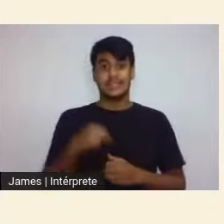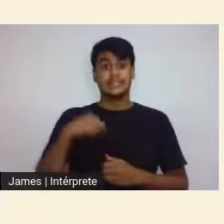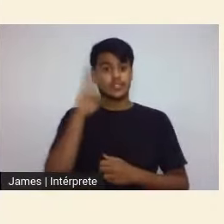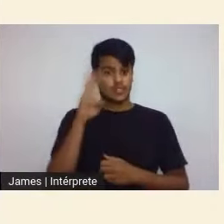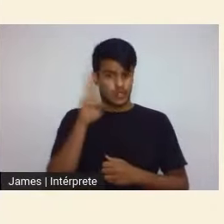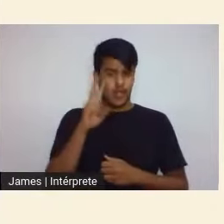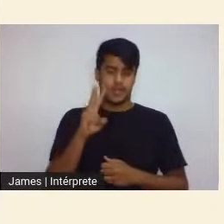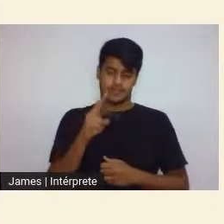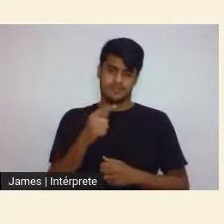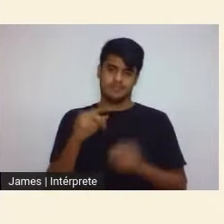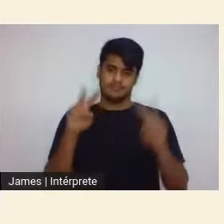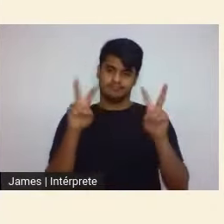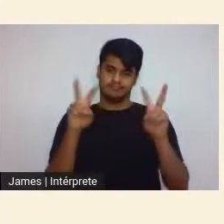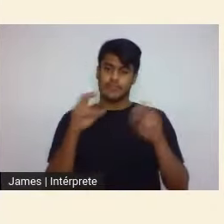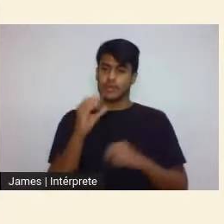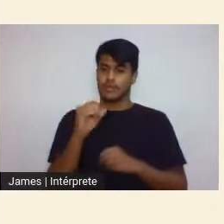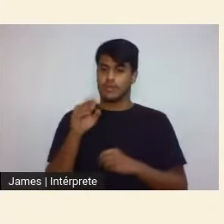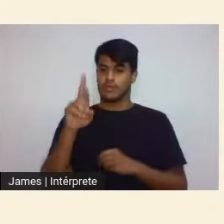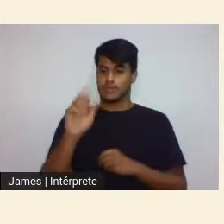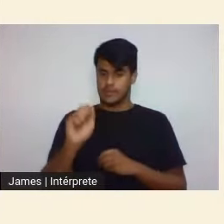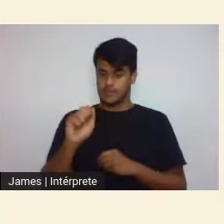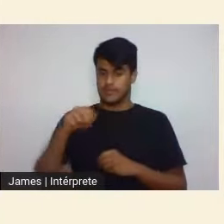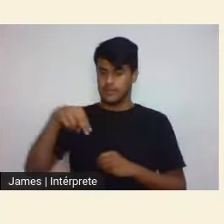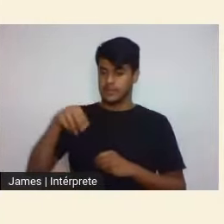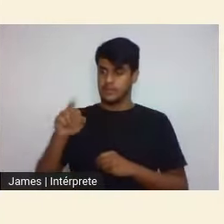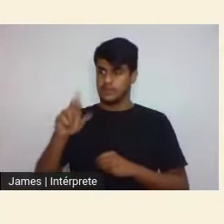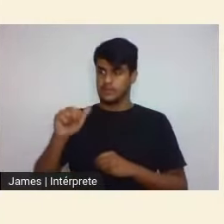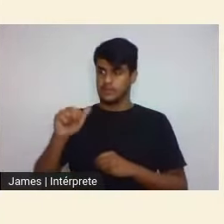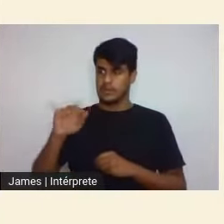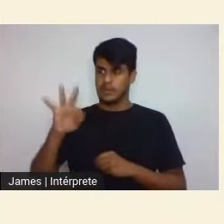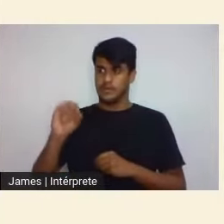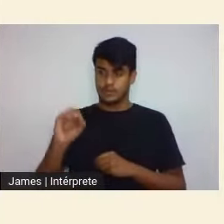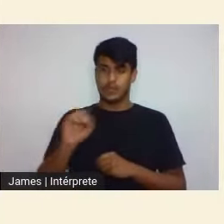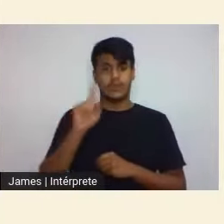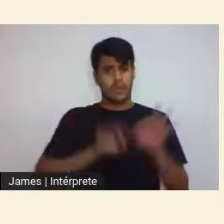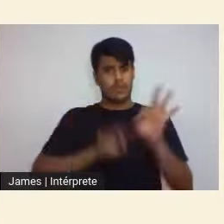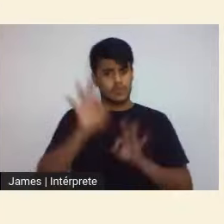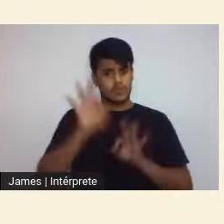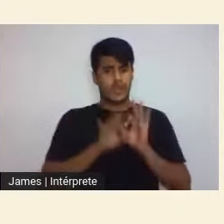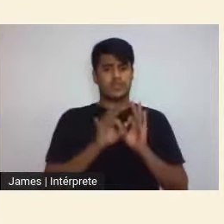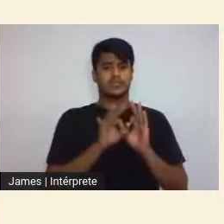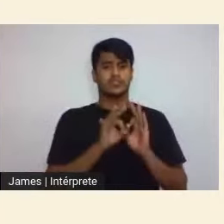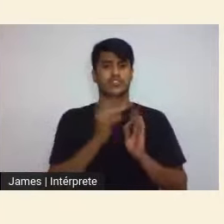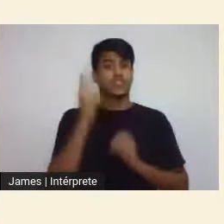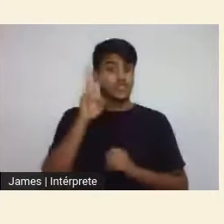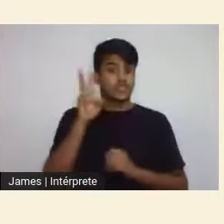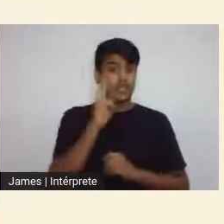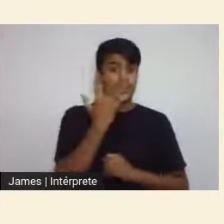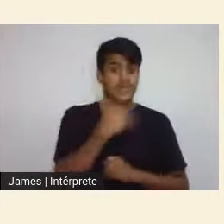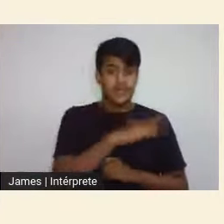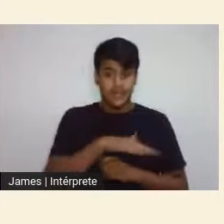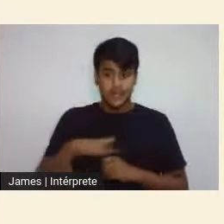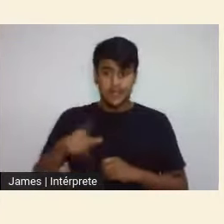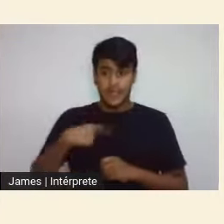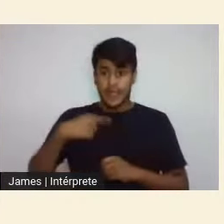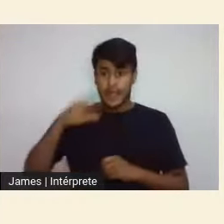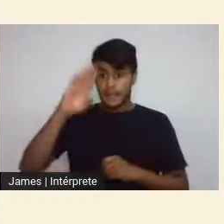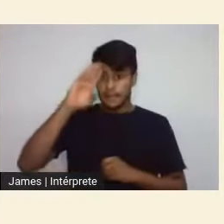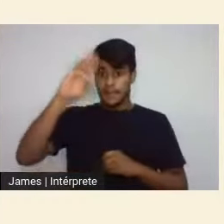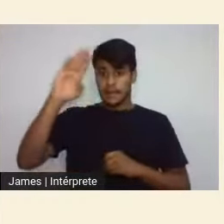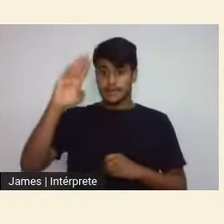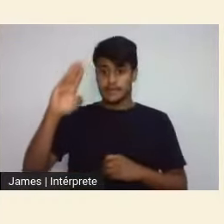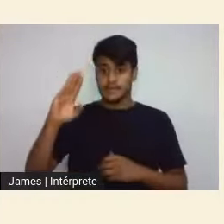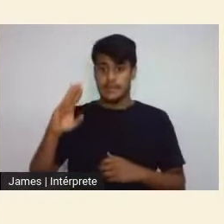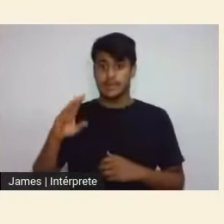Norato, primitivamente um projeto de história para crianças, ostenta a máxima de Euclides da Cunha daquele mundo de formação